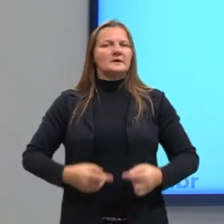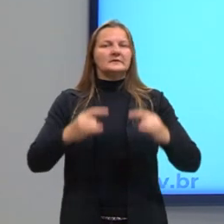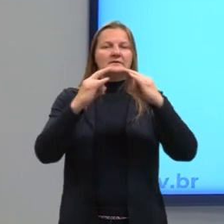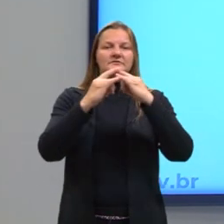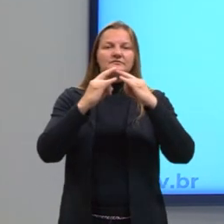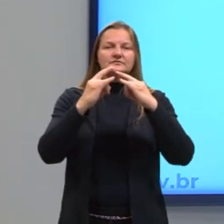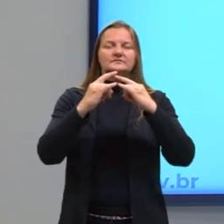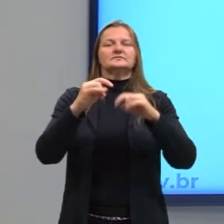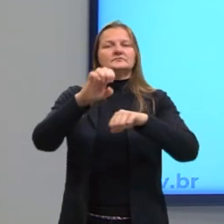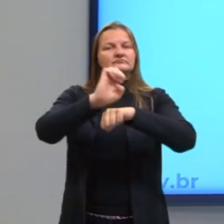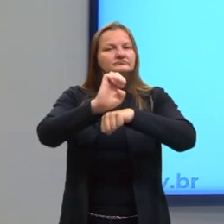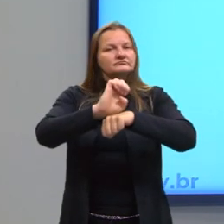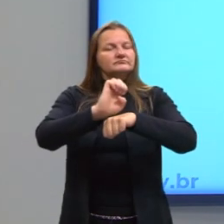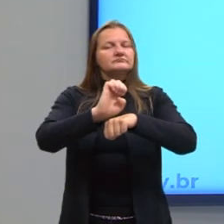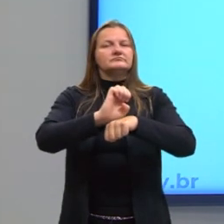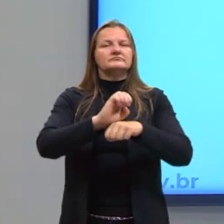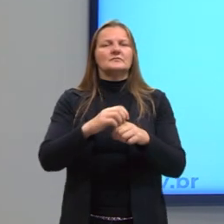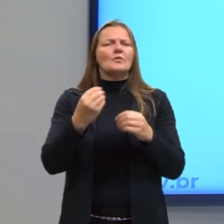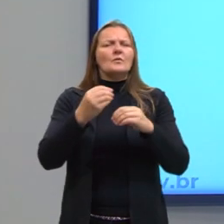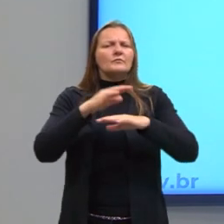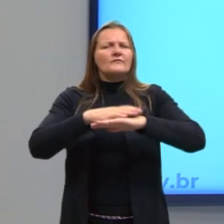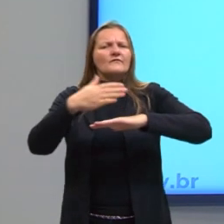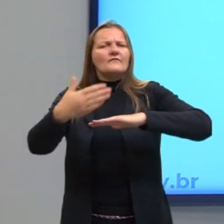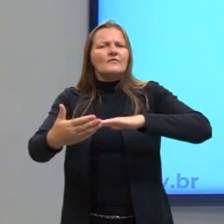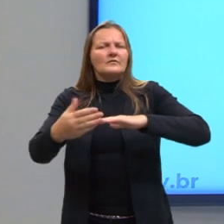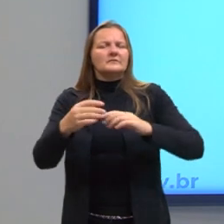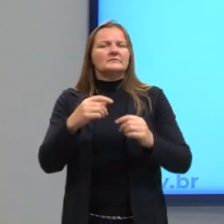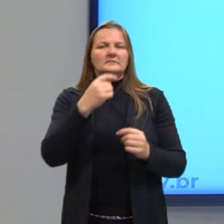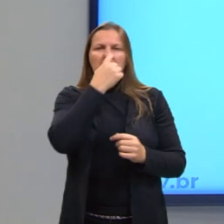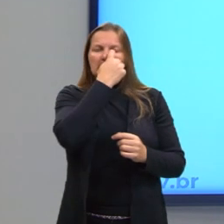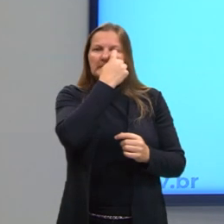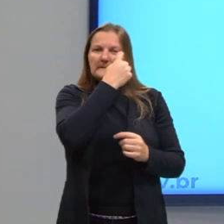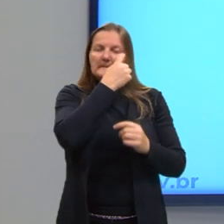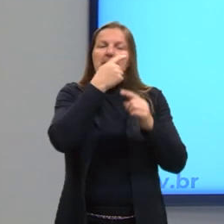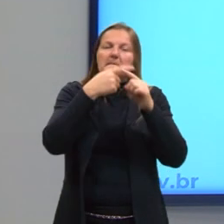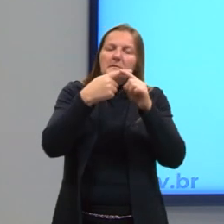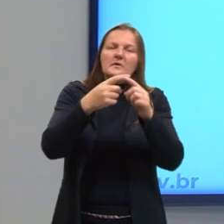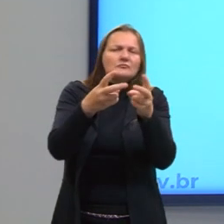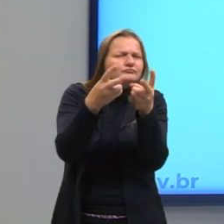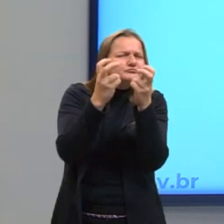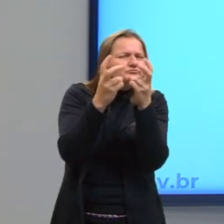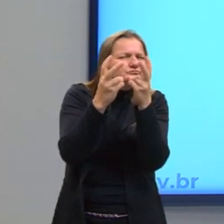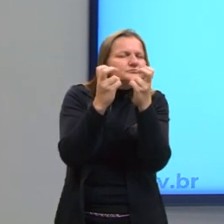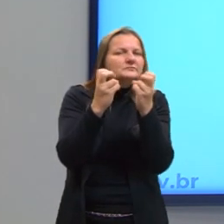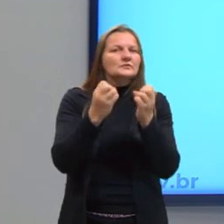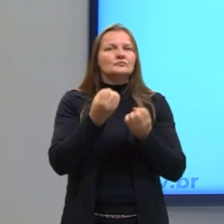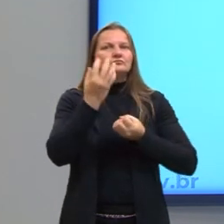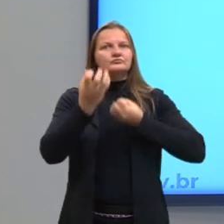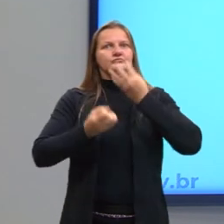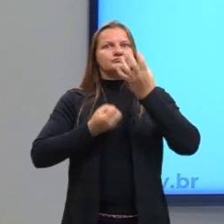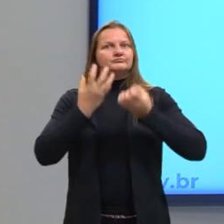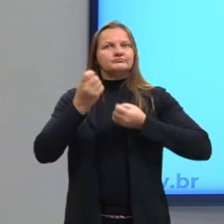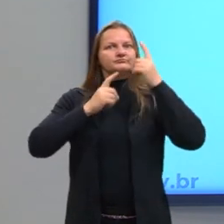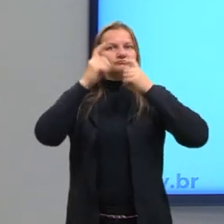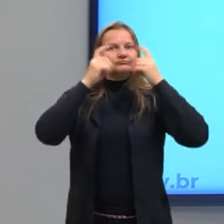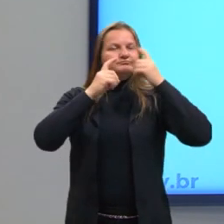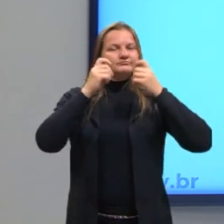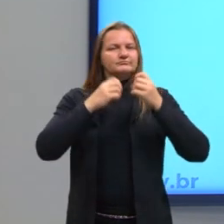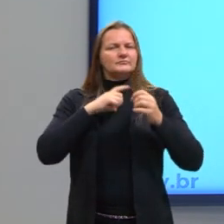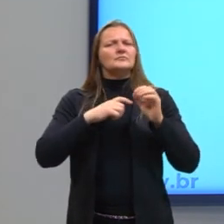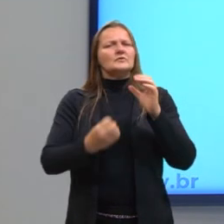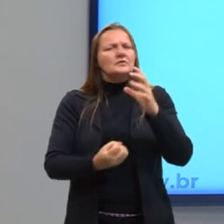do Estado Essa ordem mais exterior é frequentemente identificada na sua máxima expressão como um estado as leis